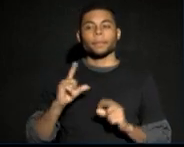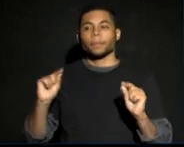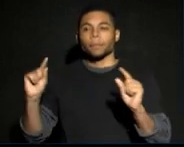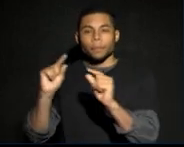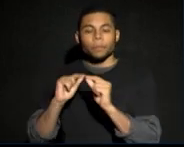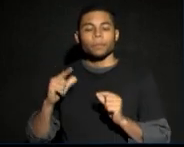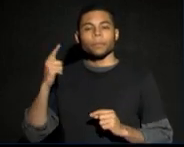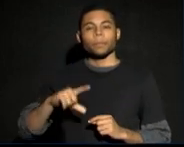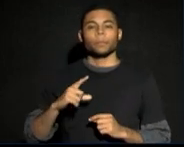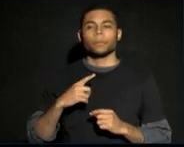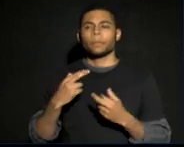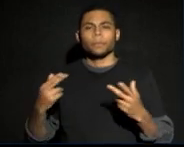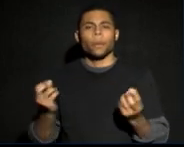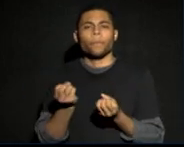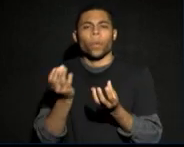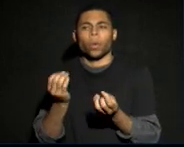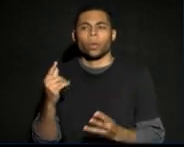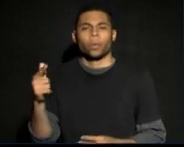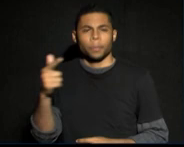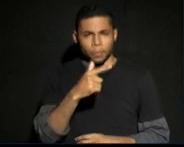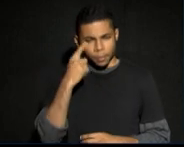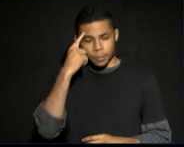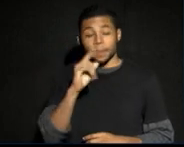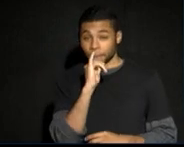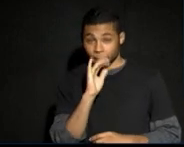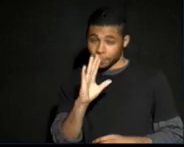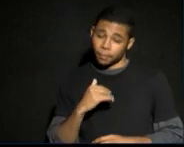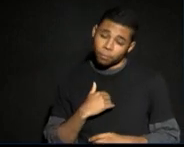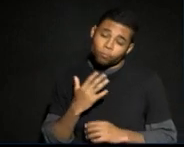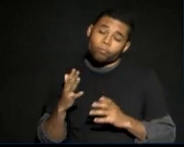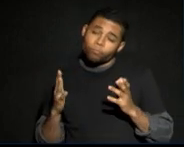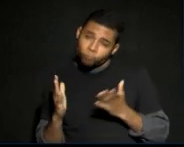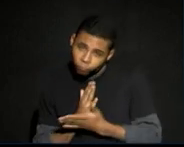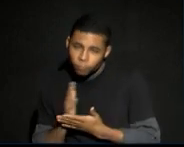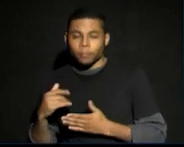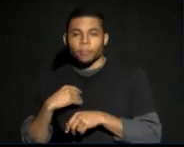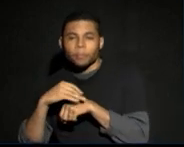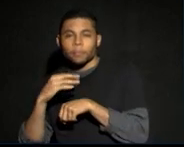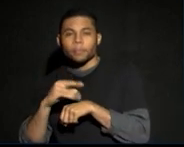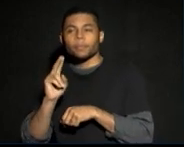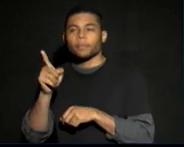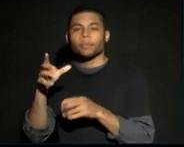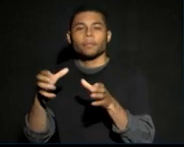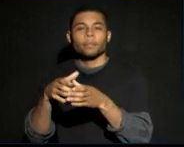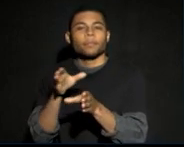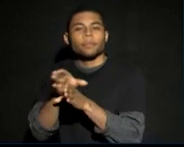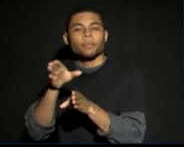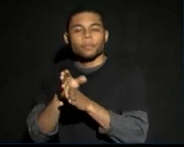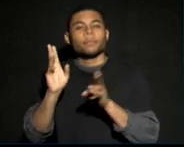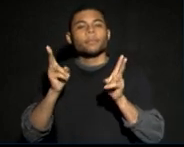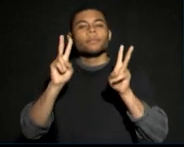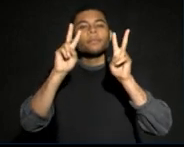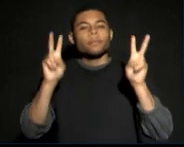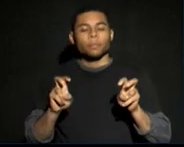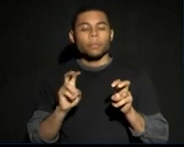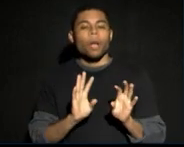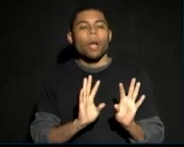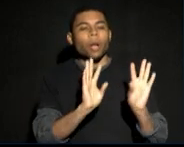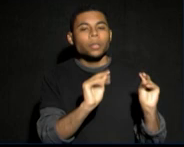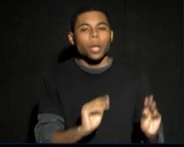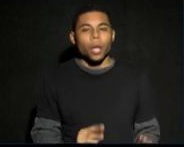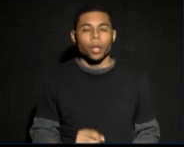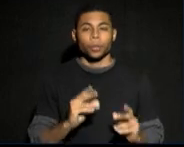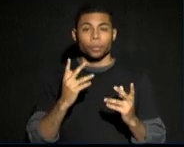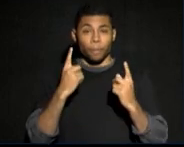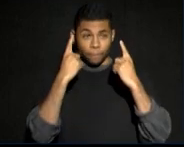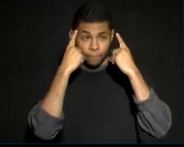narrativas e desinformação da desinformação e o propus ao conselho que é essa questão do assédio